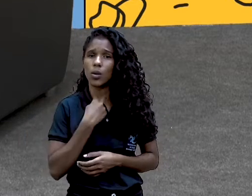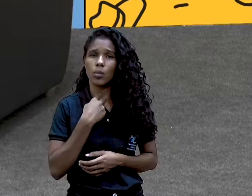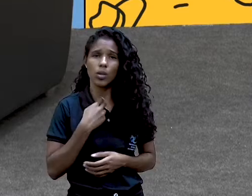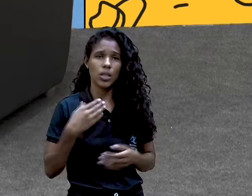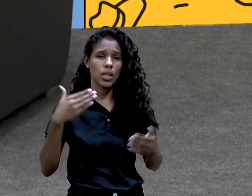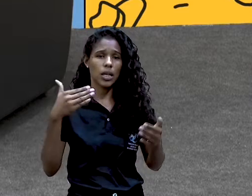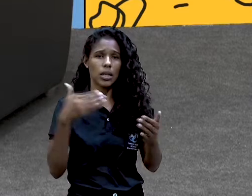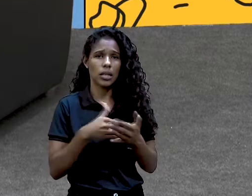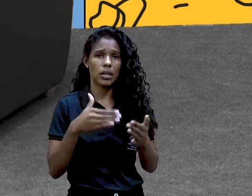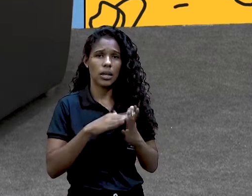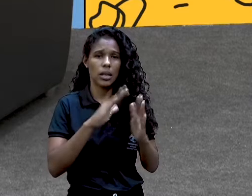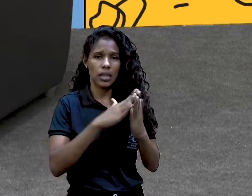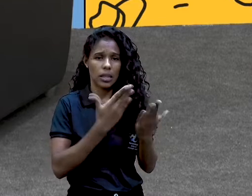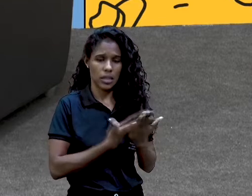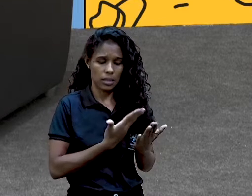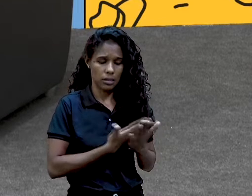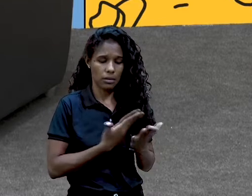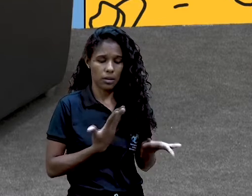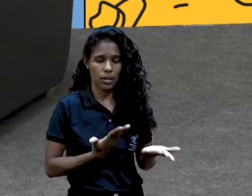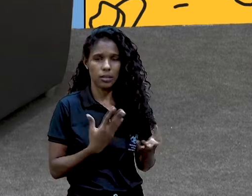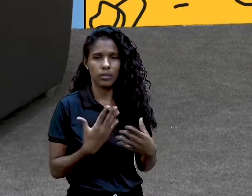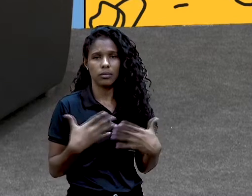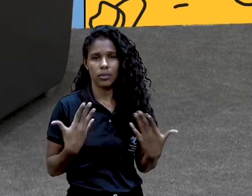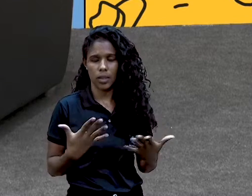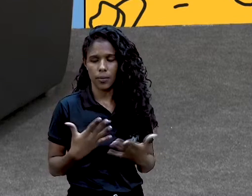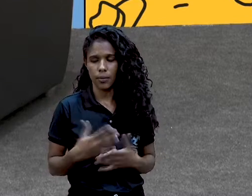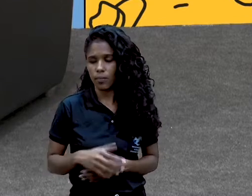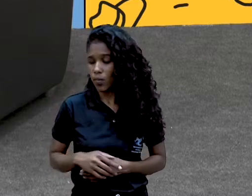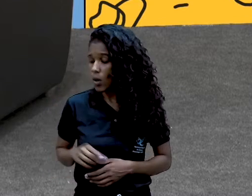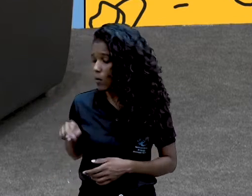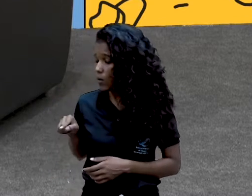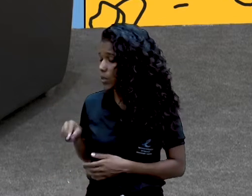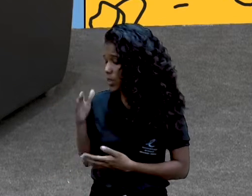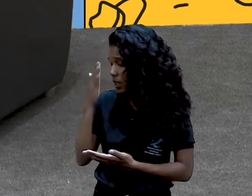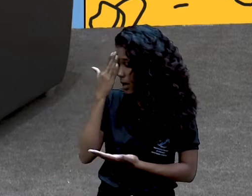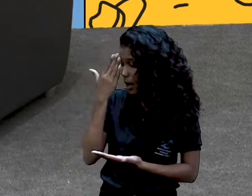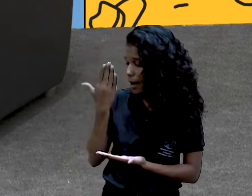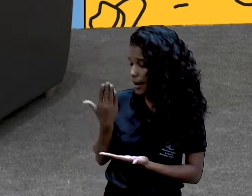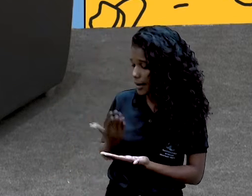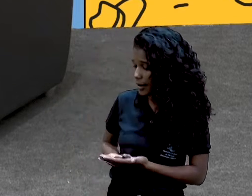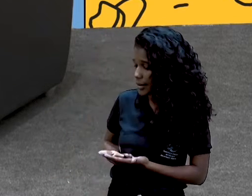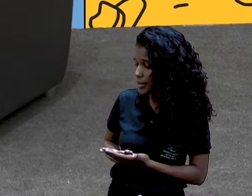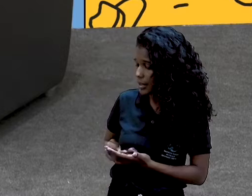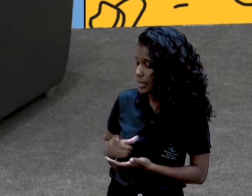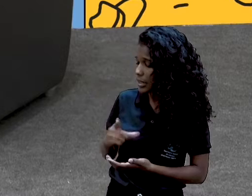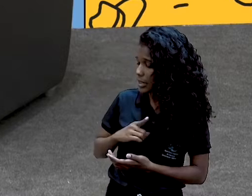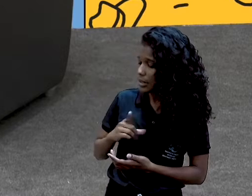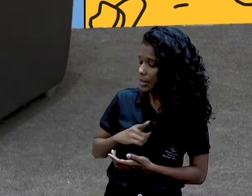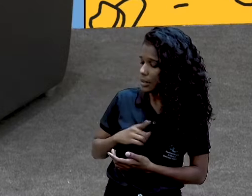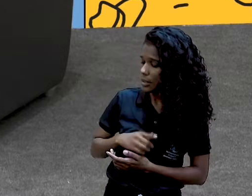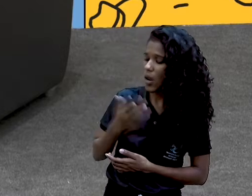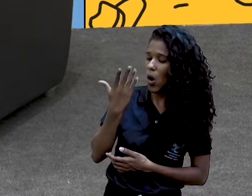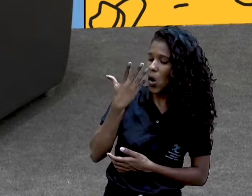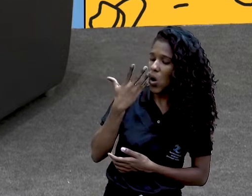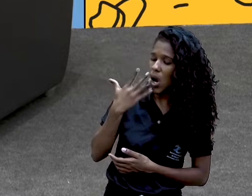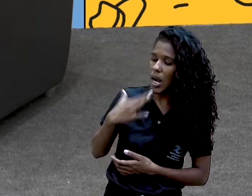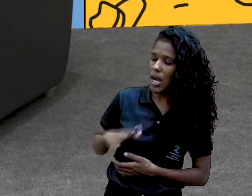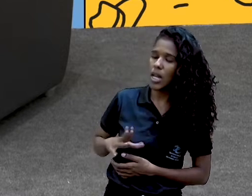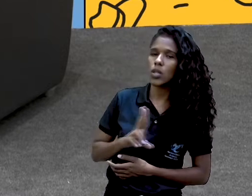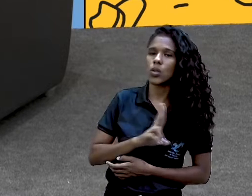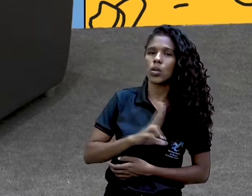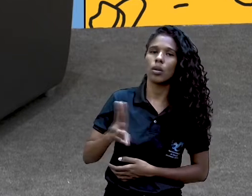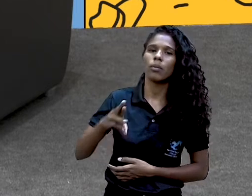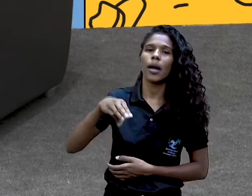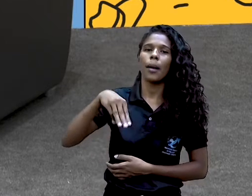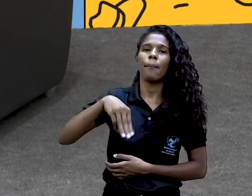Malala Yousafzai. Malala, com 11 anos, Malala não podia ir à escola. E a Malala, menina, você sabe que ela,